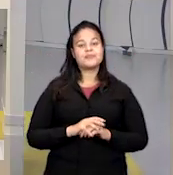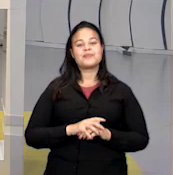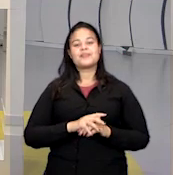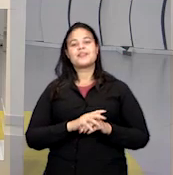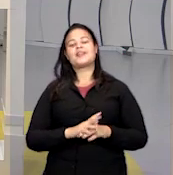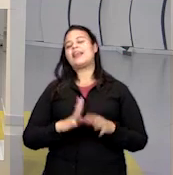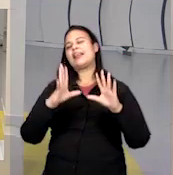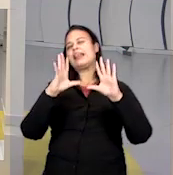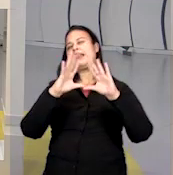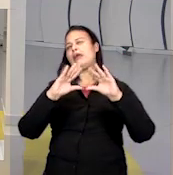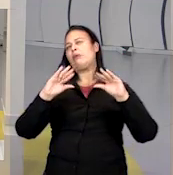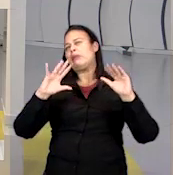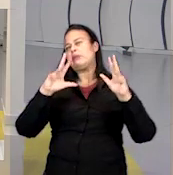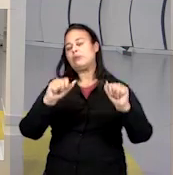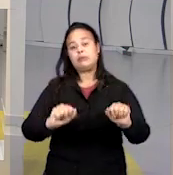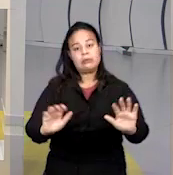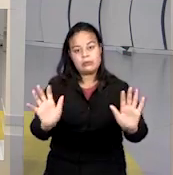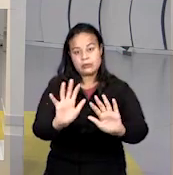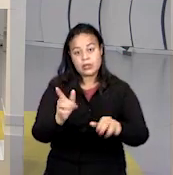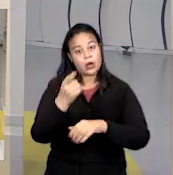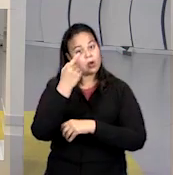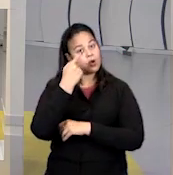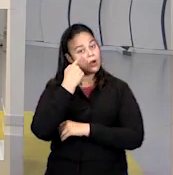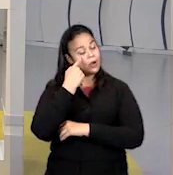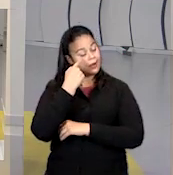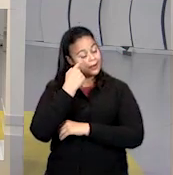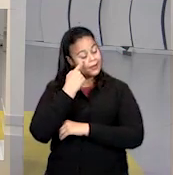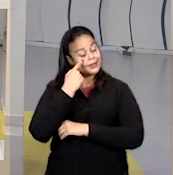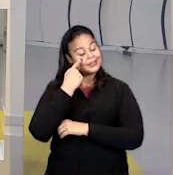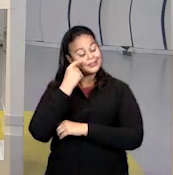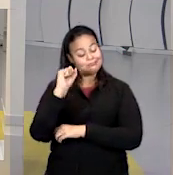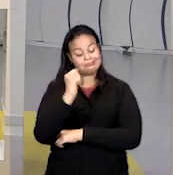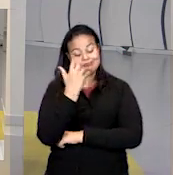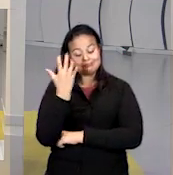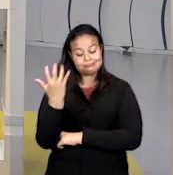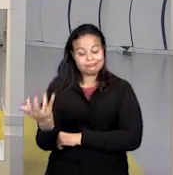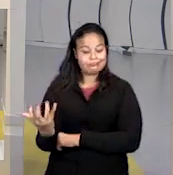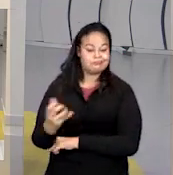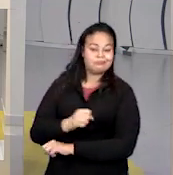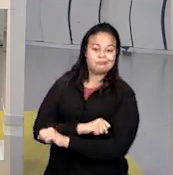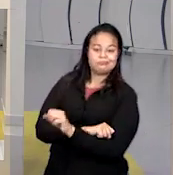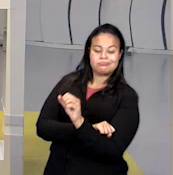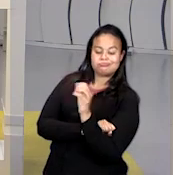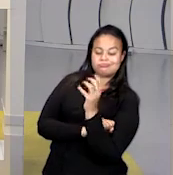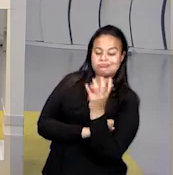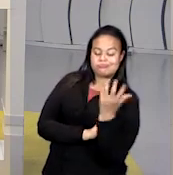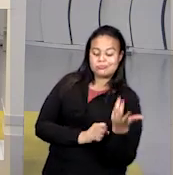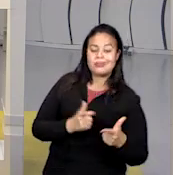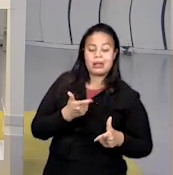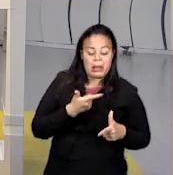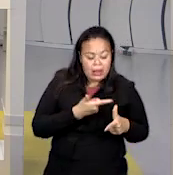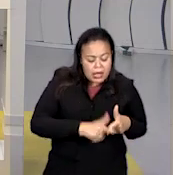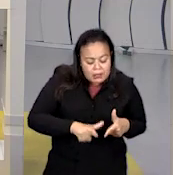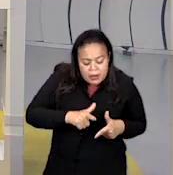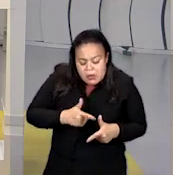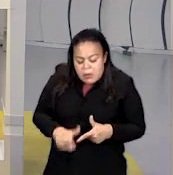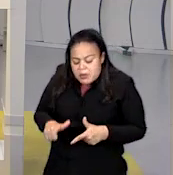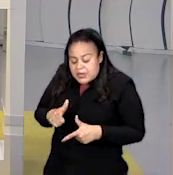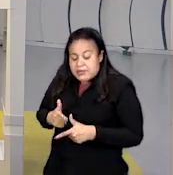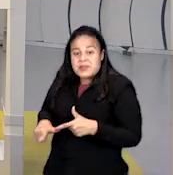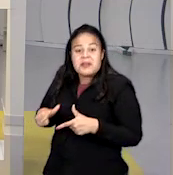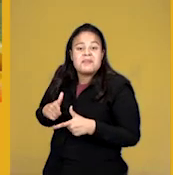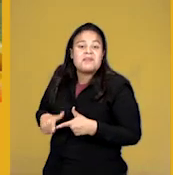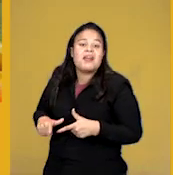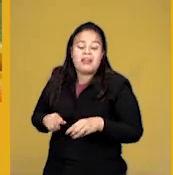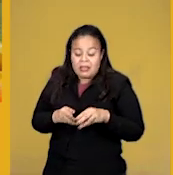flores, nós estamos causando degradações no solo, né? Por quê? Porque a gente